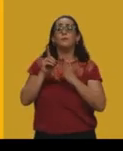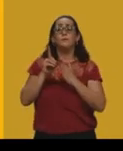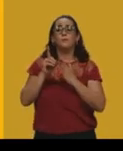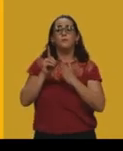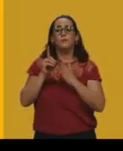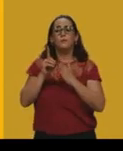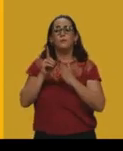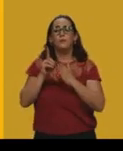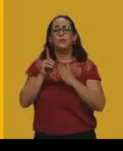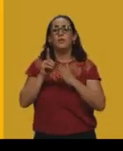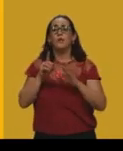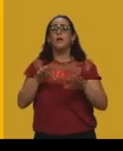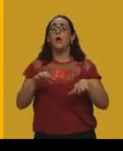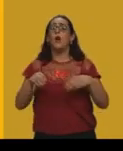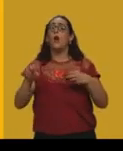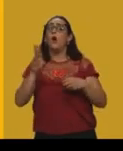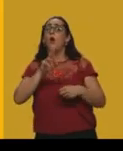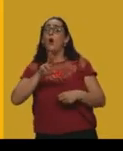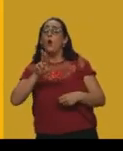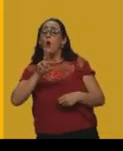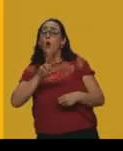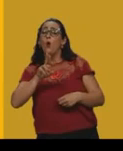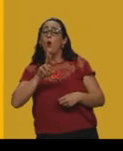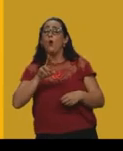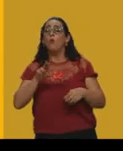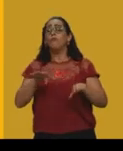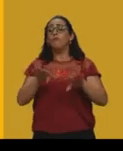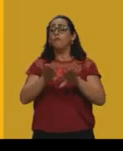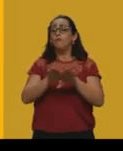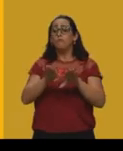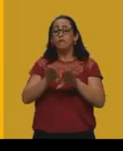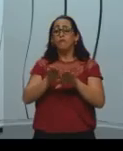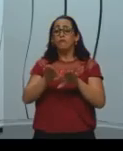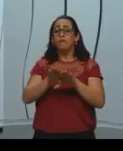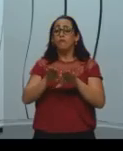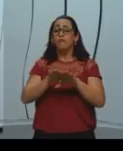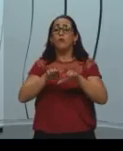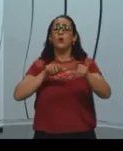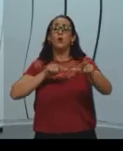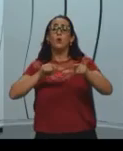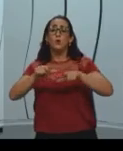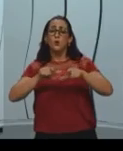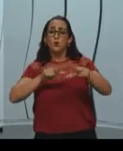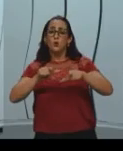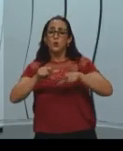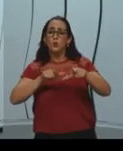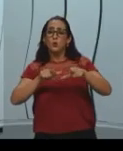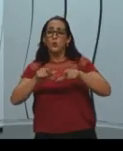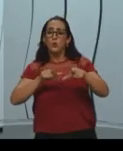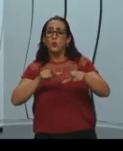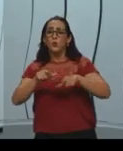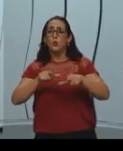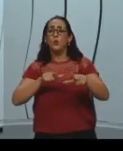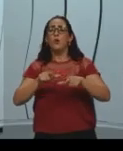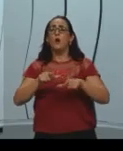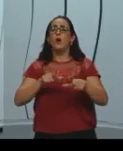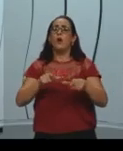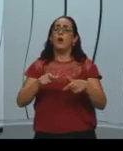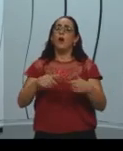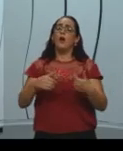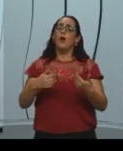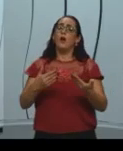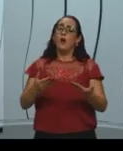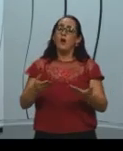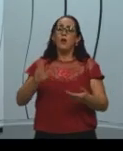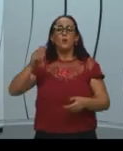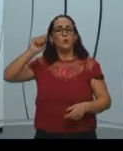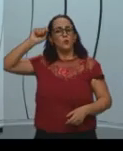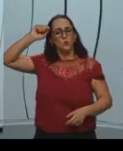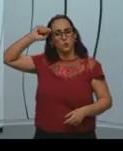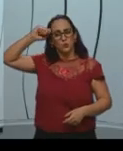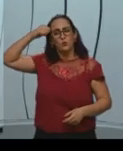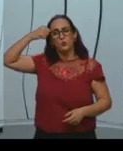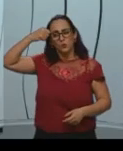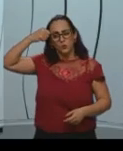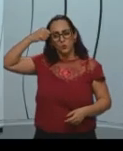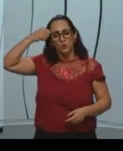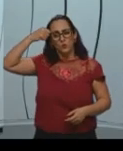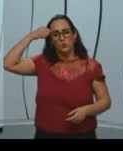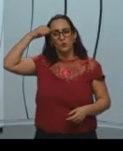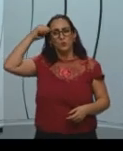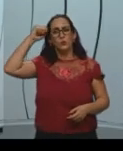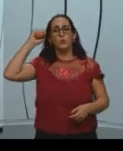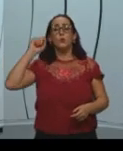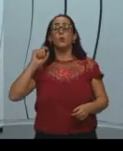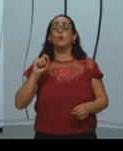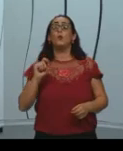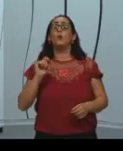produção, a mão de obra era indígena, ou seja, a utilização da mão de obra, né, negra. O fato é que